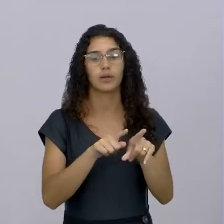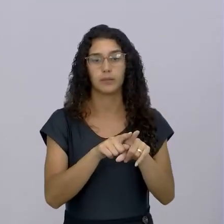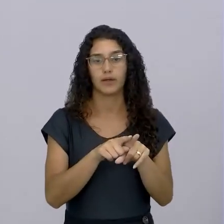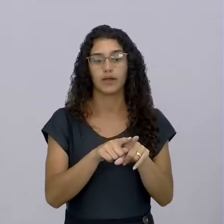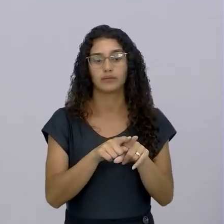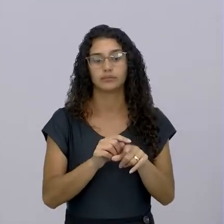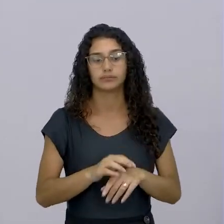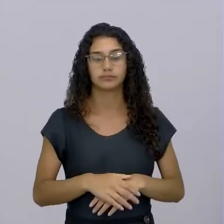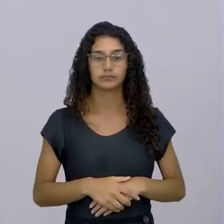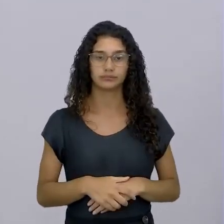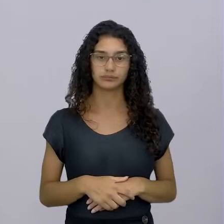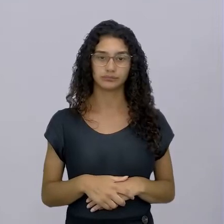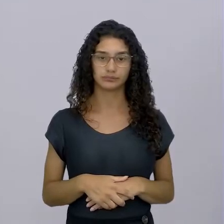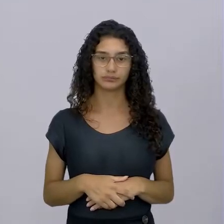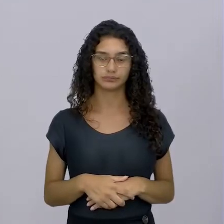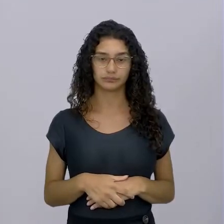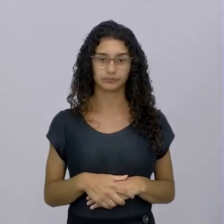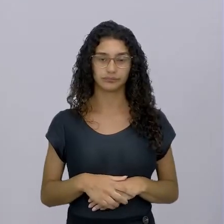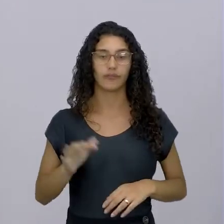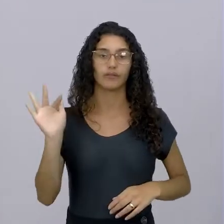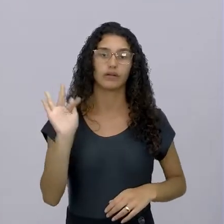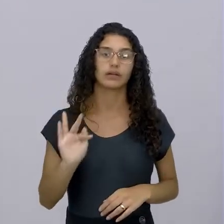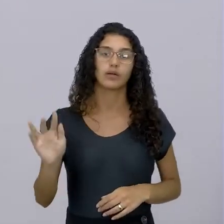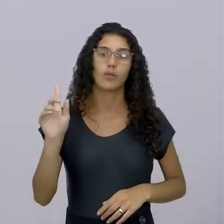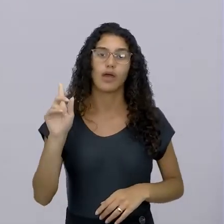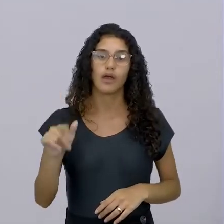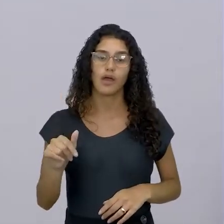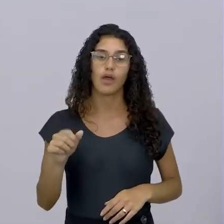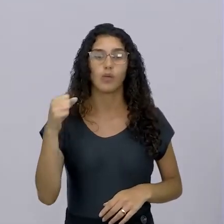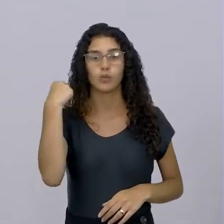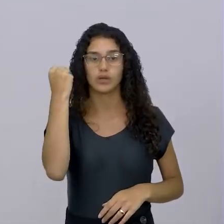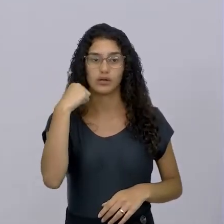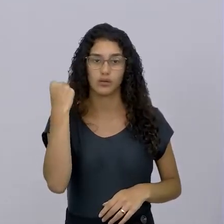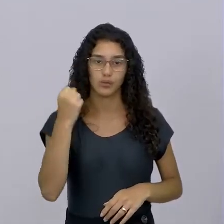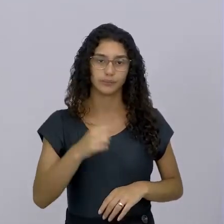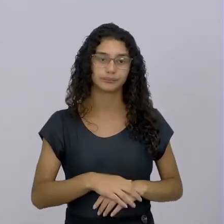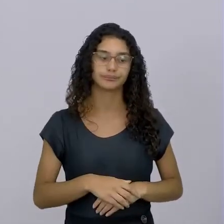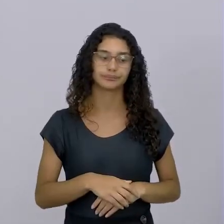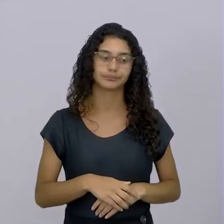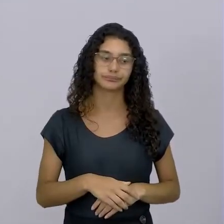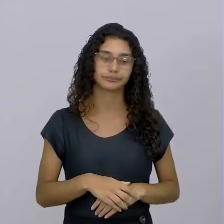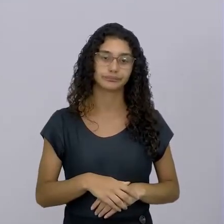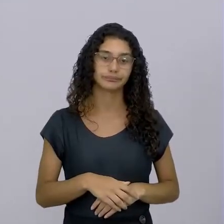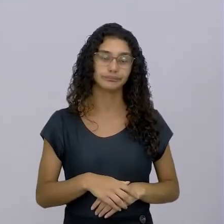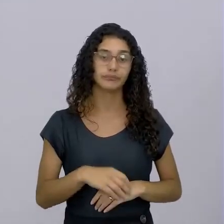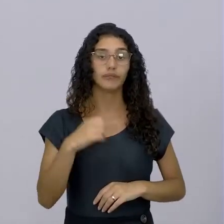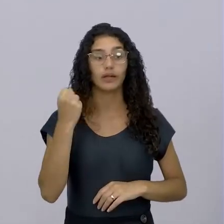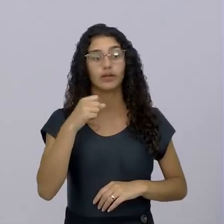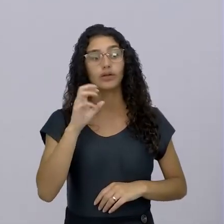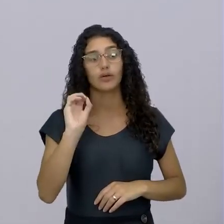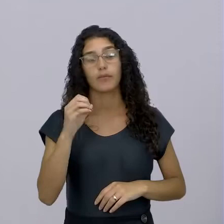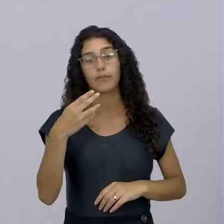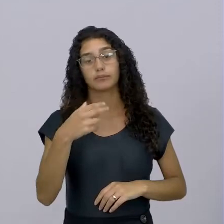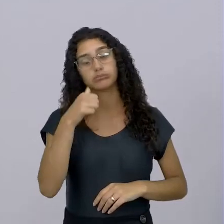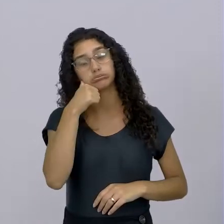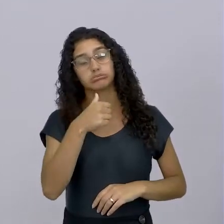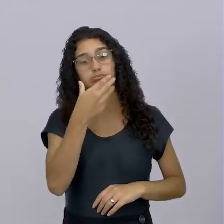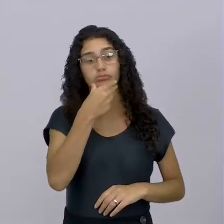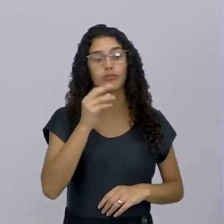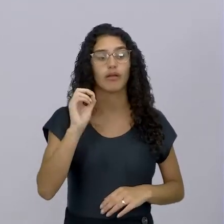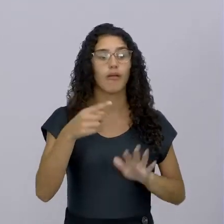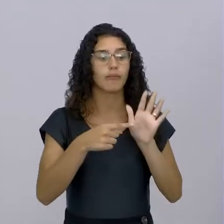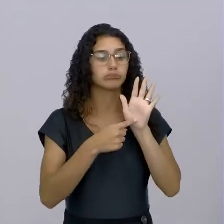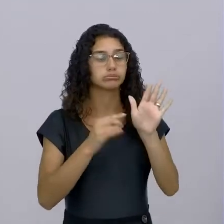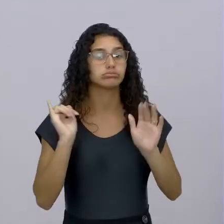bem representado na federação, é justamente o senador, né? Então, o senador ou a senadora são